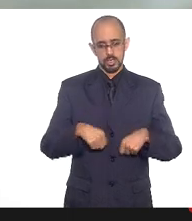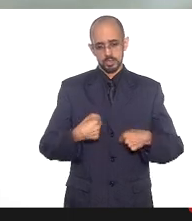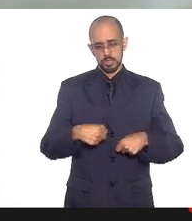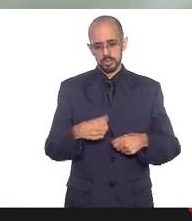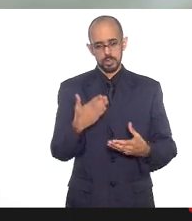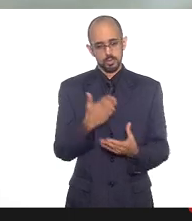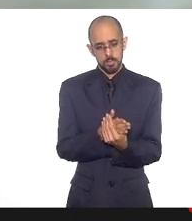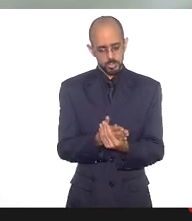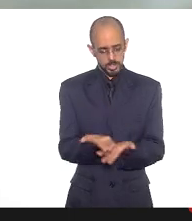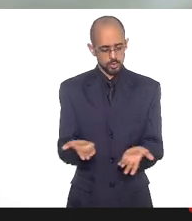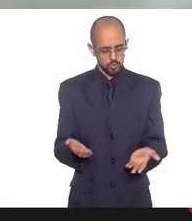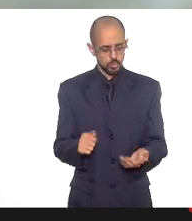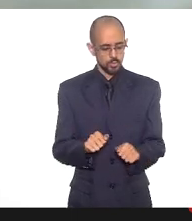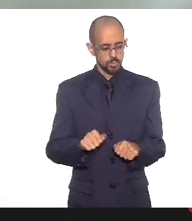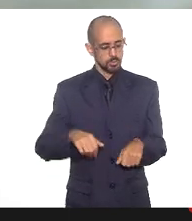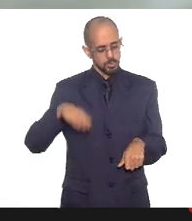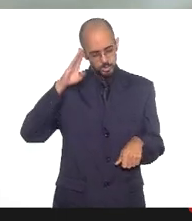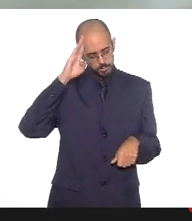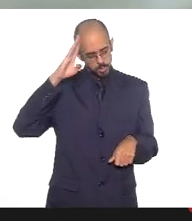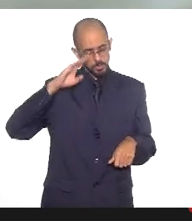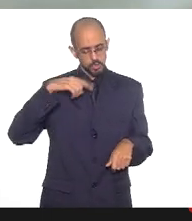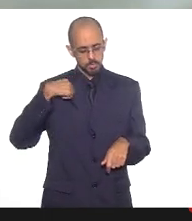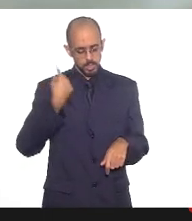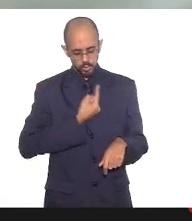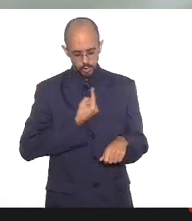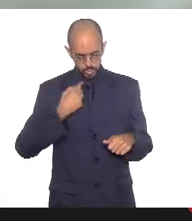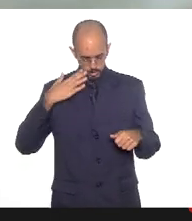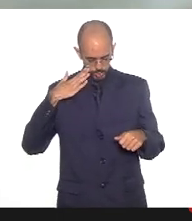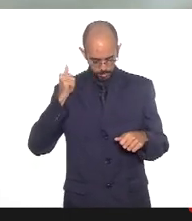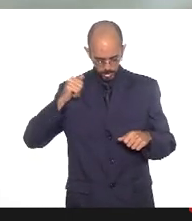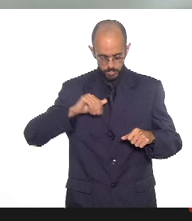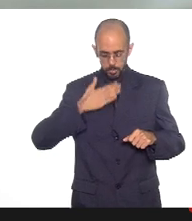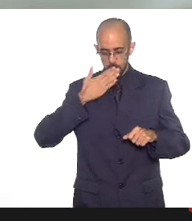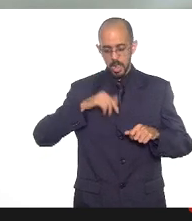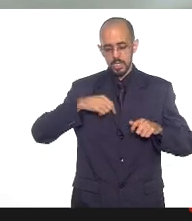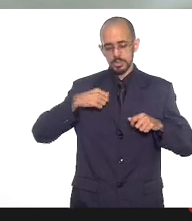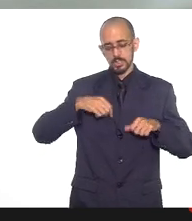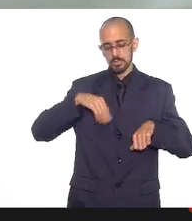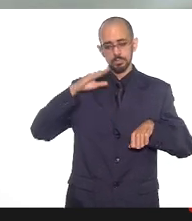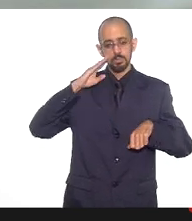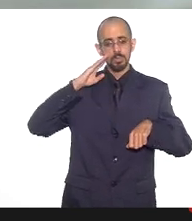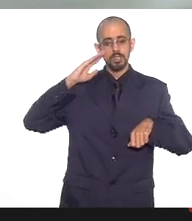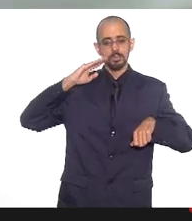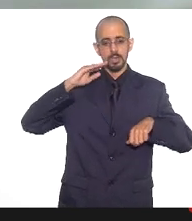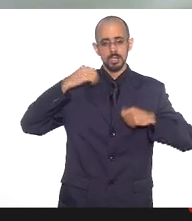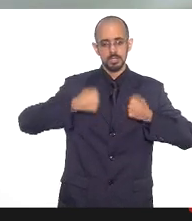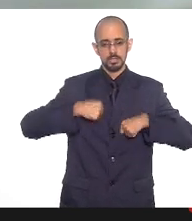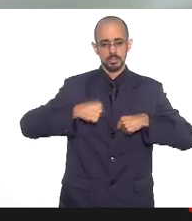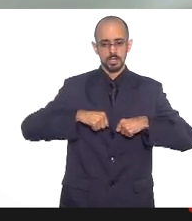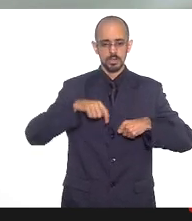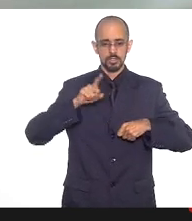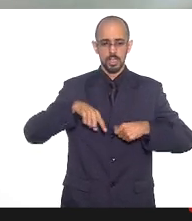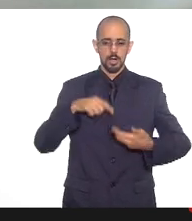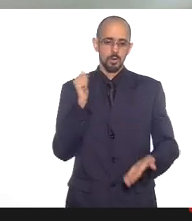saber. Principalmente, as demandas de maior vulto são sobre pagamento